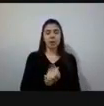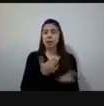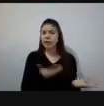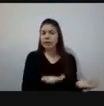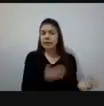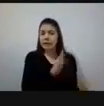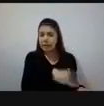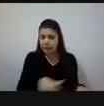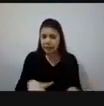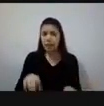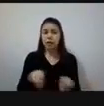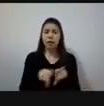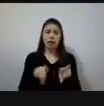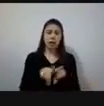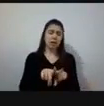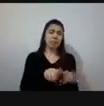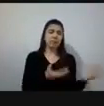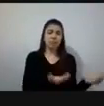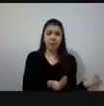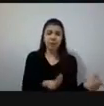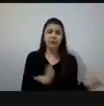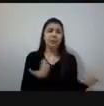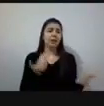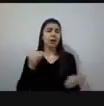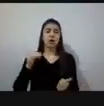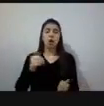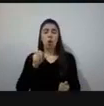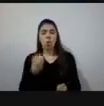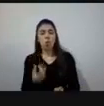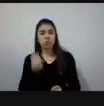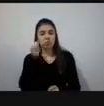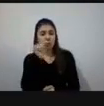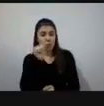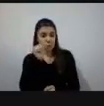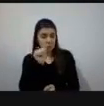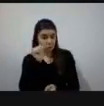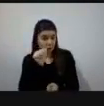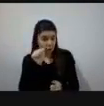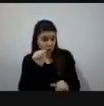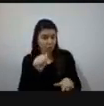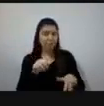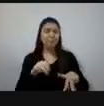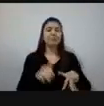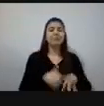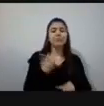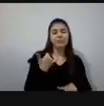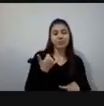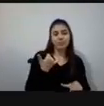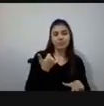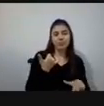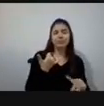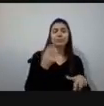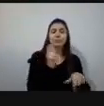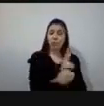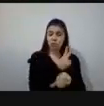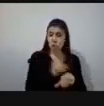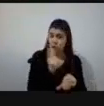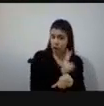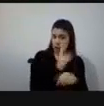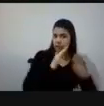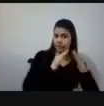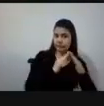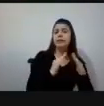violência doméstica. Sempre se deve dar crédito, né? Guardem isso quem está assistindo a live, isso é de extrema importância.